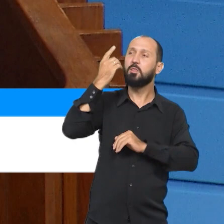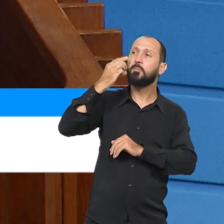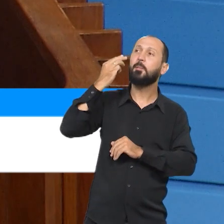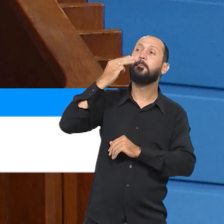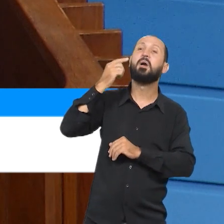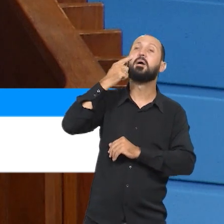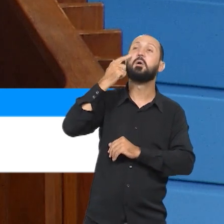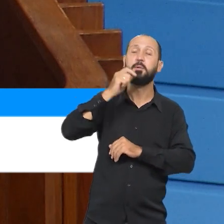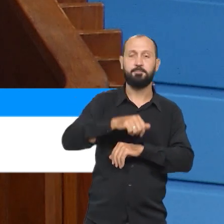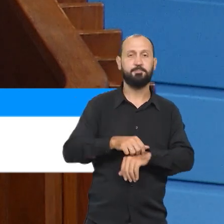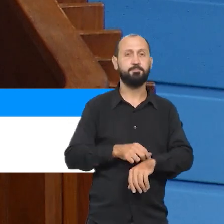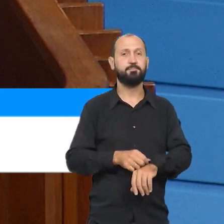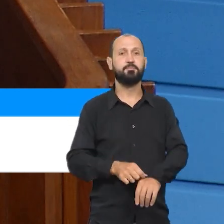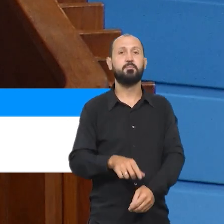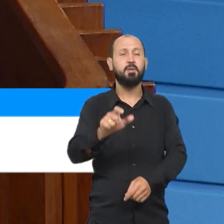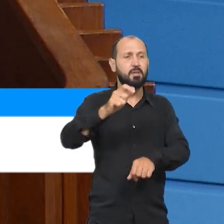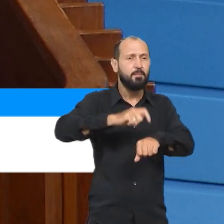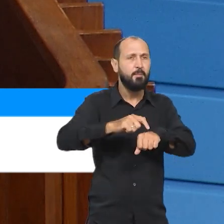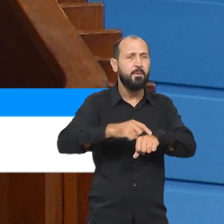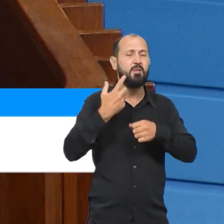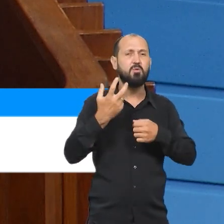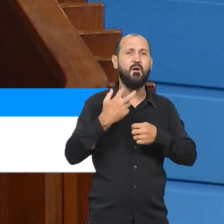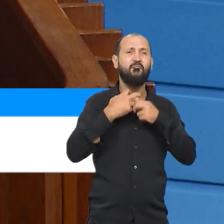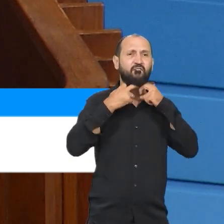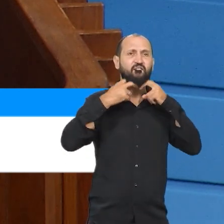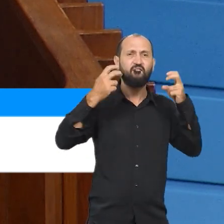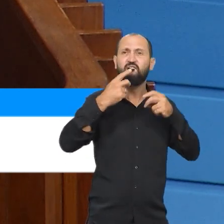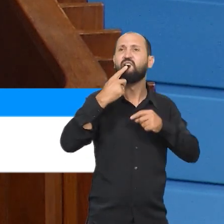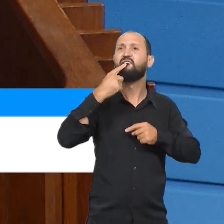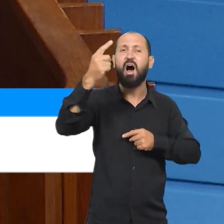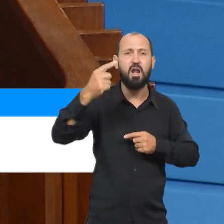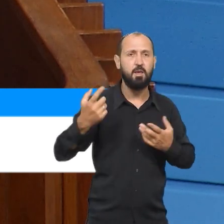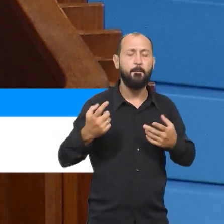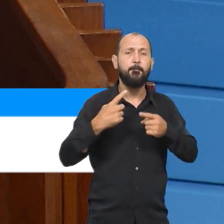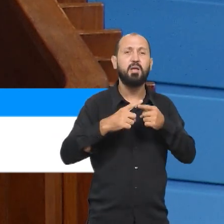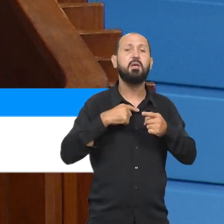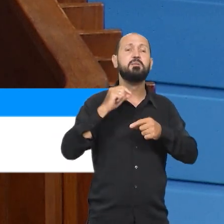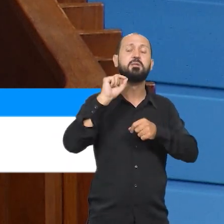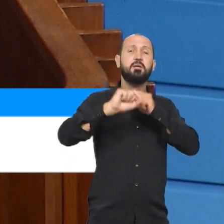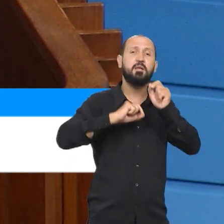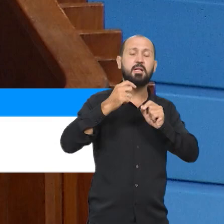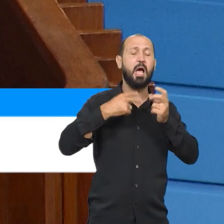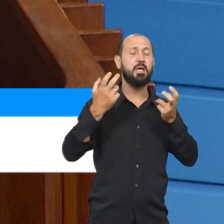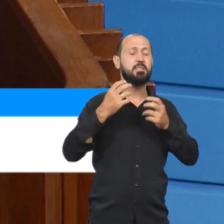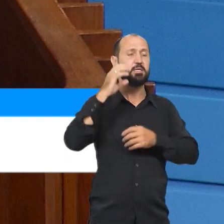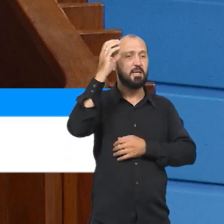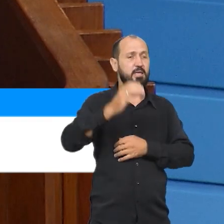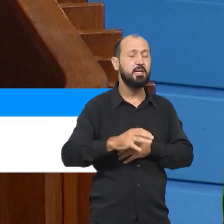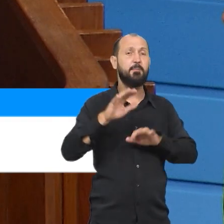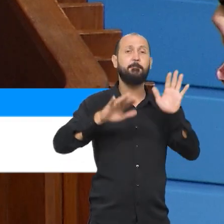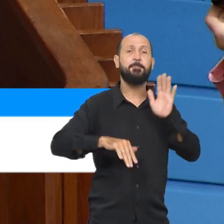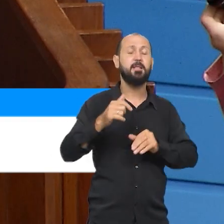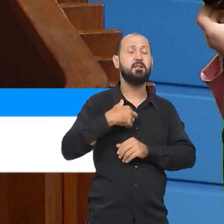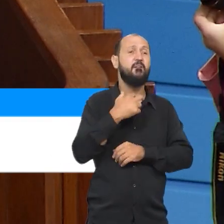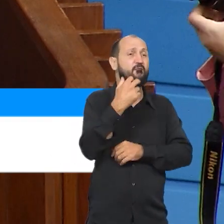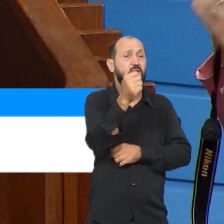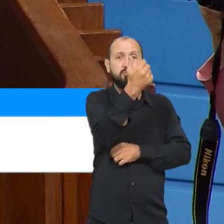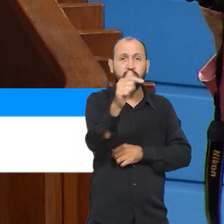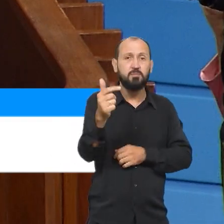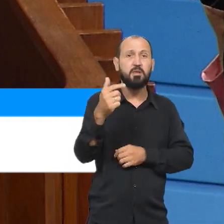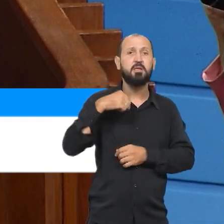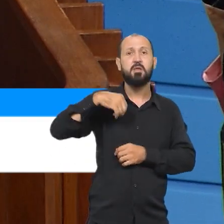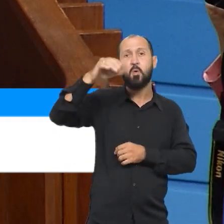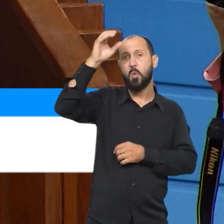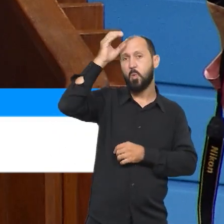deputada Mara. Ela diz, erga a voz. Porque aquele que está sofrendo esse tipo de crime, muitas vezes ele não